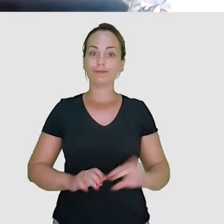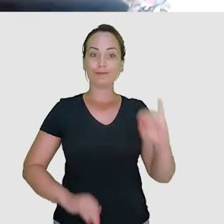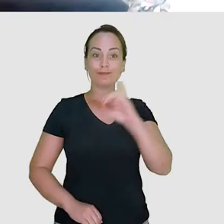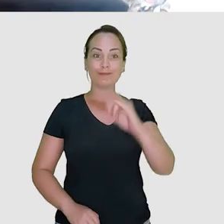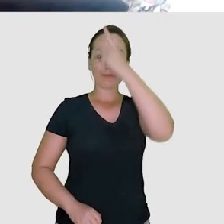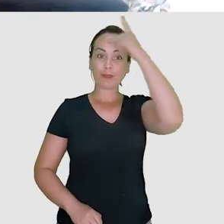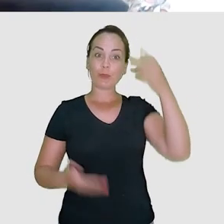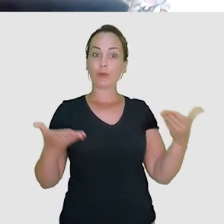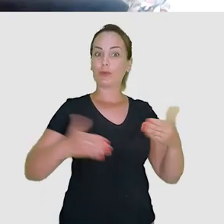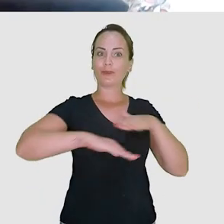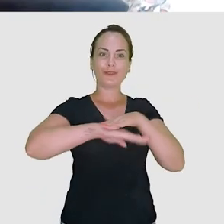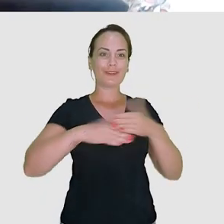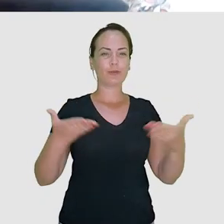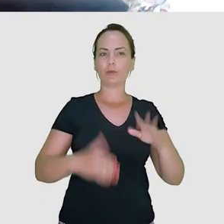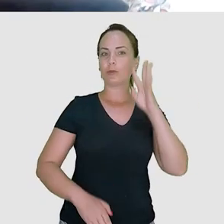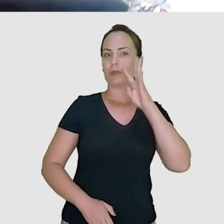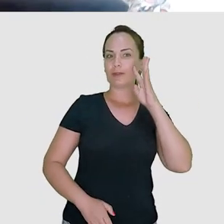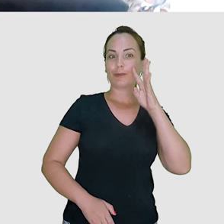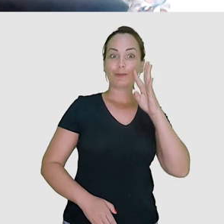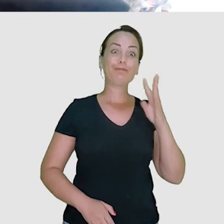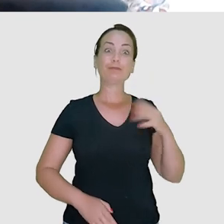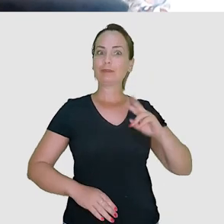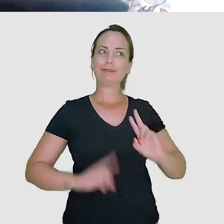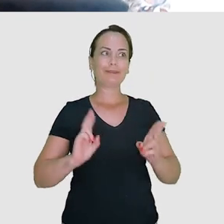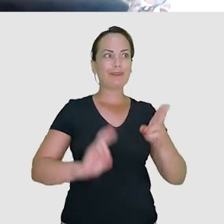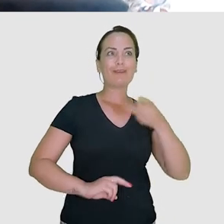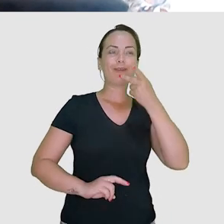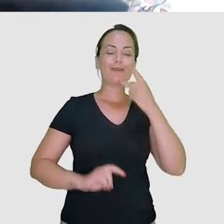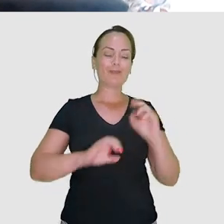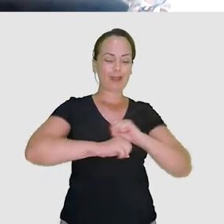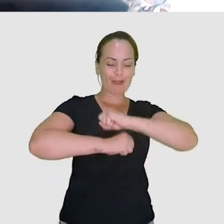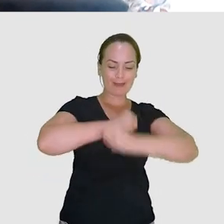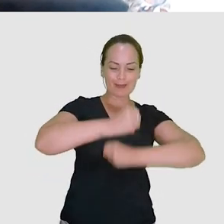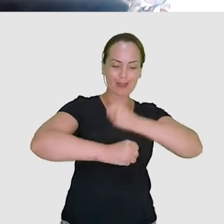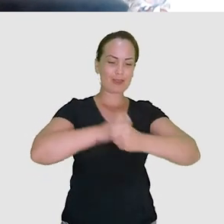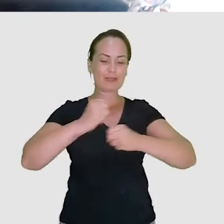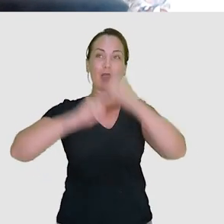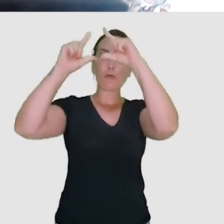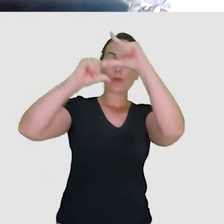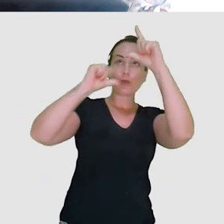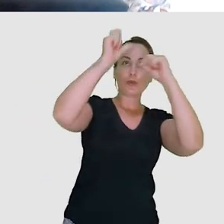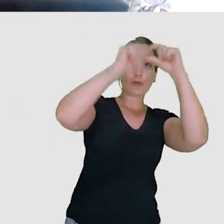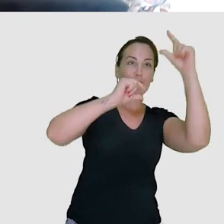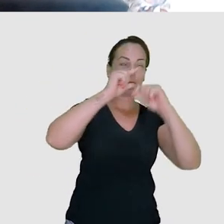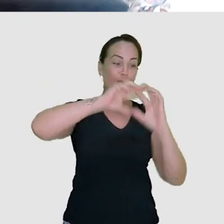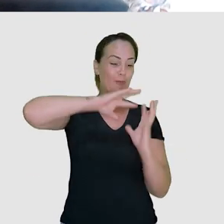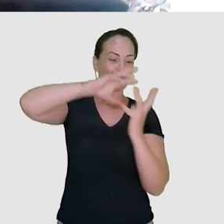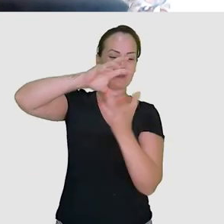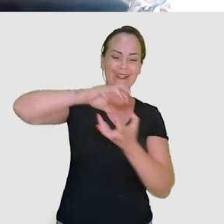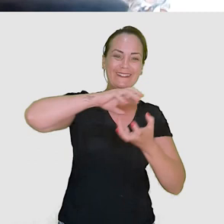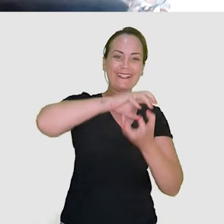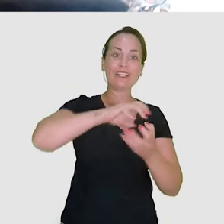Oi, pessoal! Olha, a conversa de hoje é muito legal. Como sempre, falar sobre o Sistema Solar, falar sobre os astros, o nosso planeta,